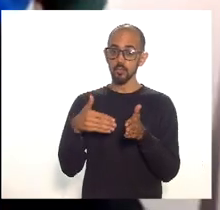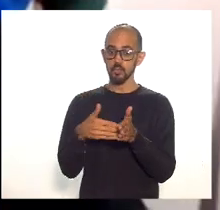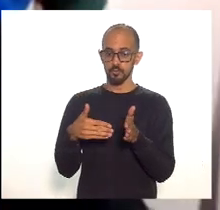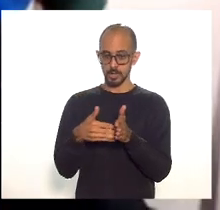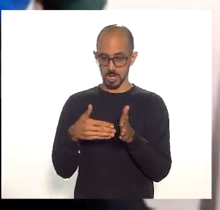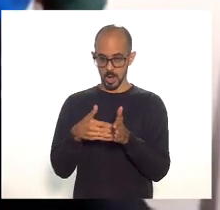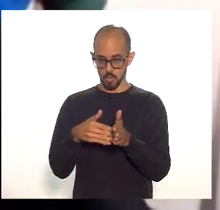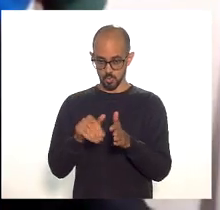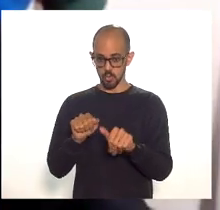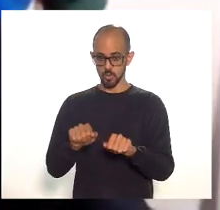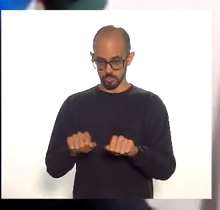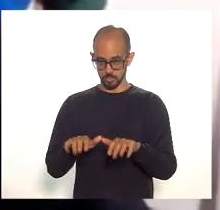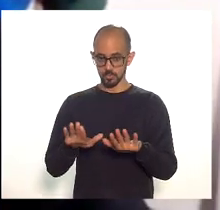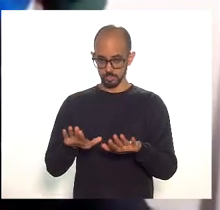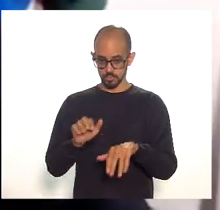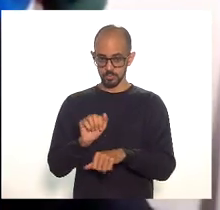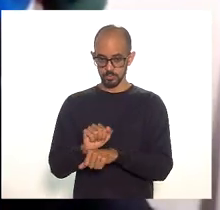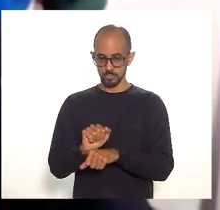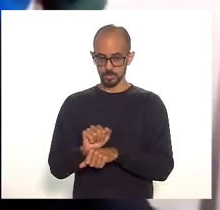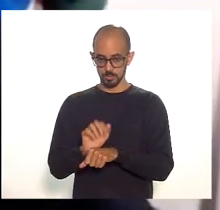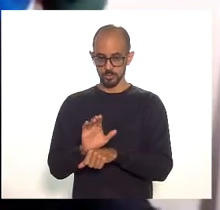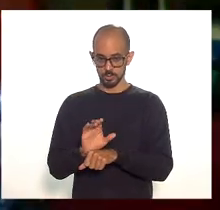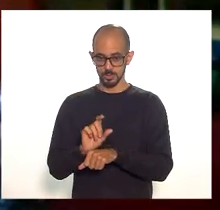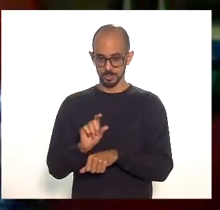segundo, para falar do expediente final, Leomar, não é isso?